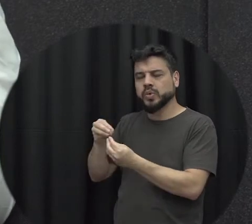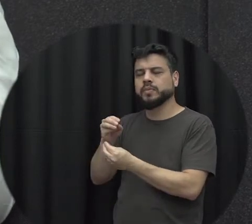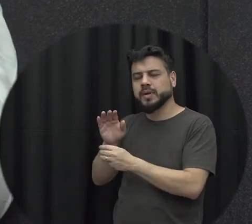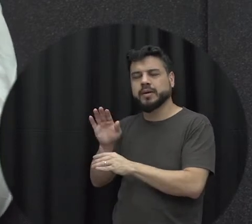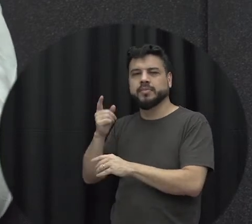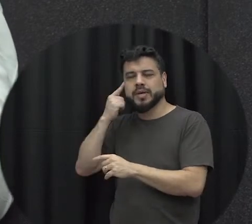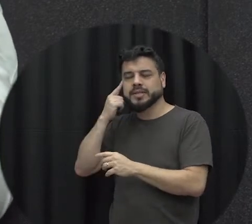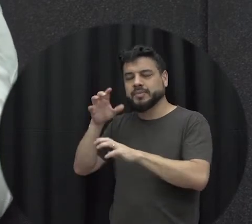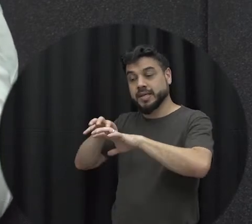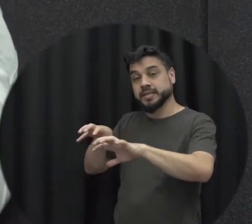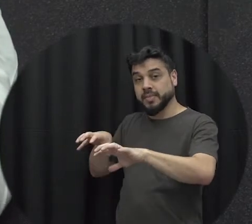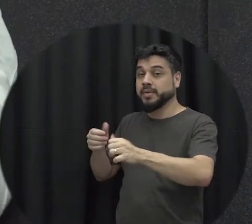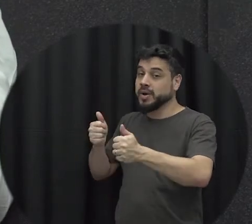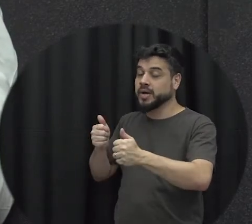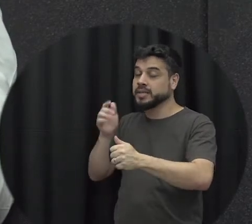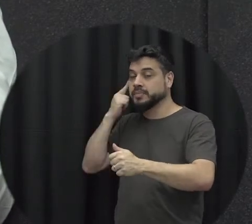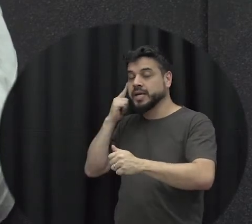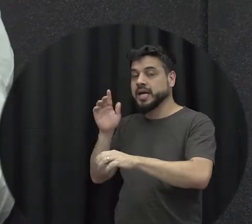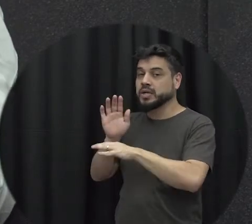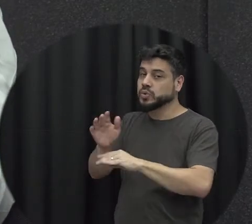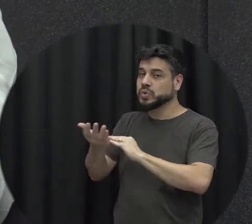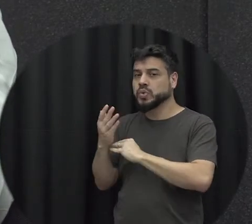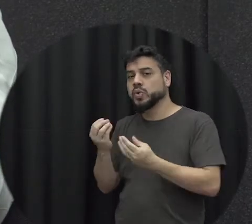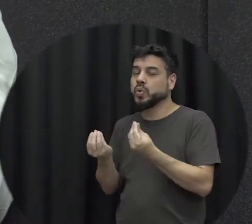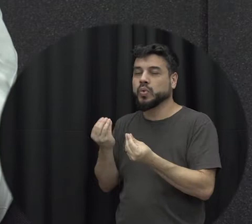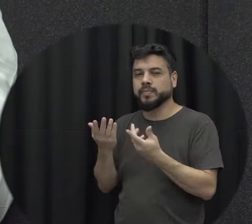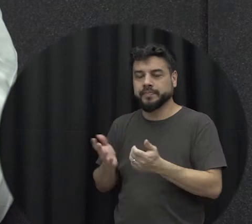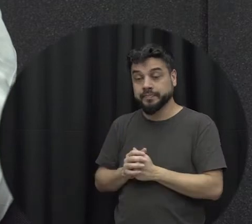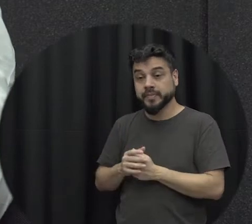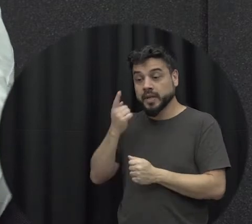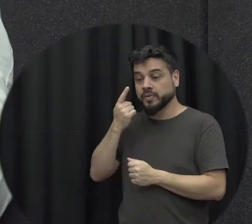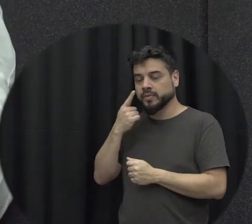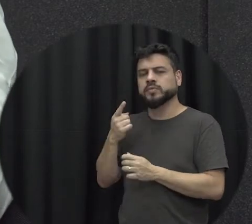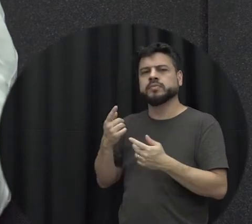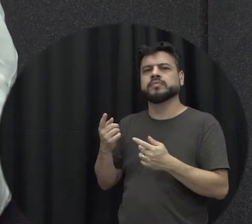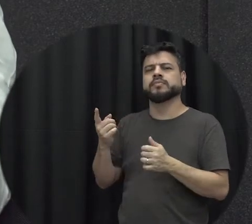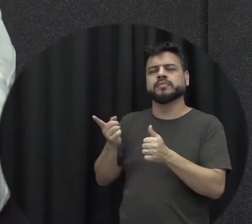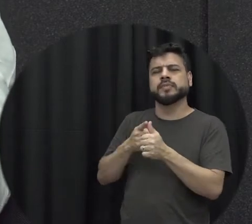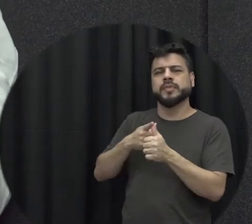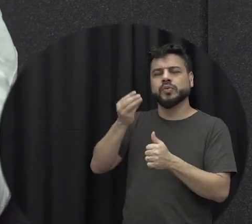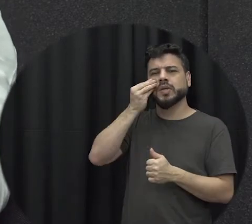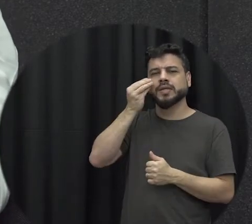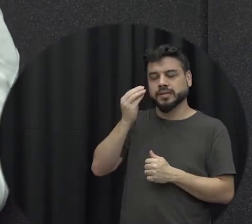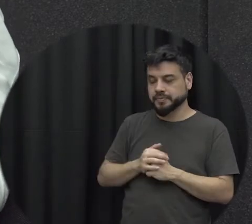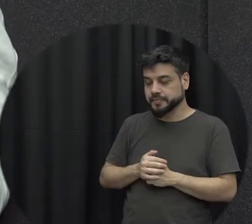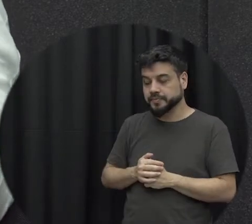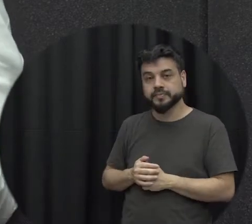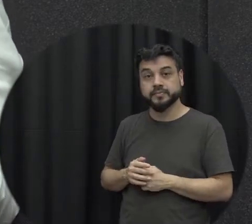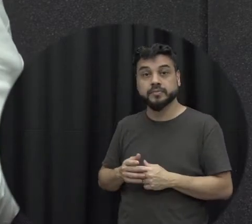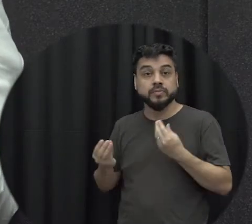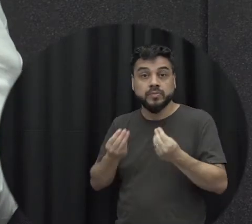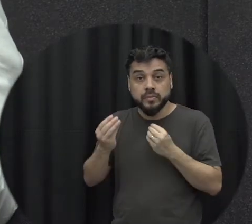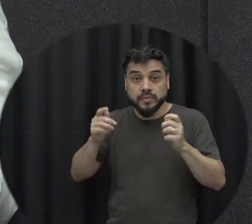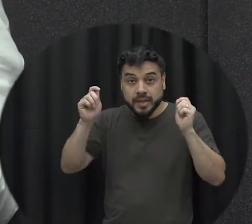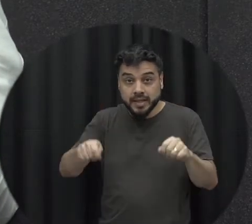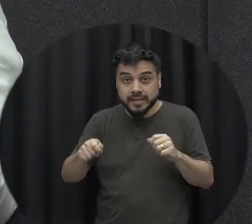né? E aí a gente veio com o primeiro desafio, que é assim, como que pode ser viável